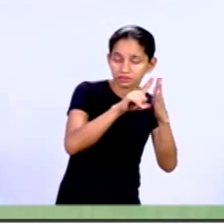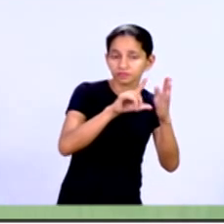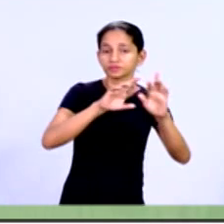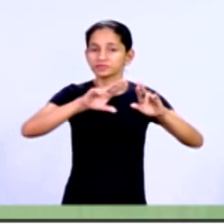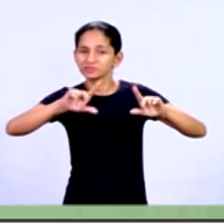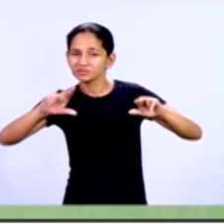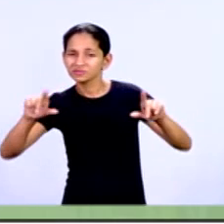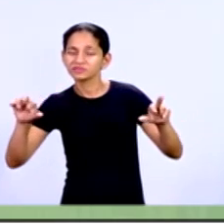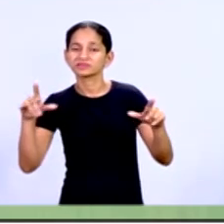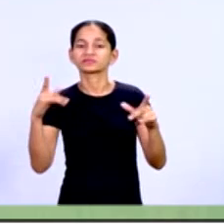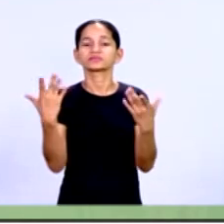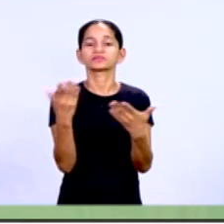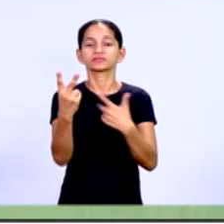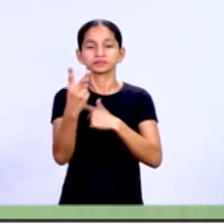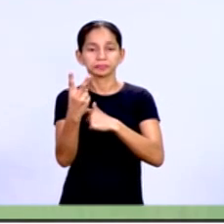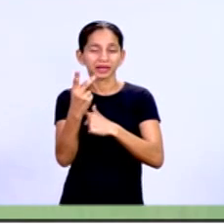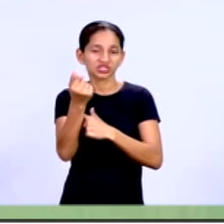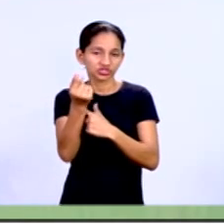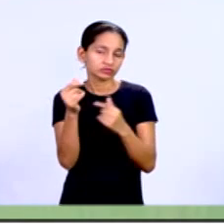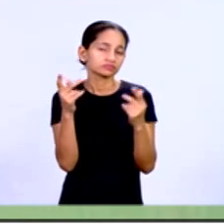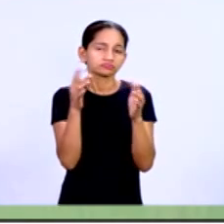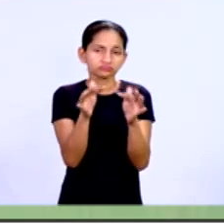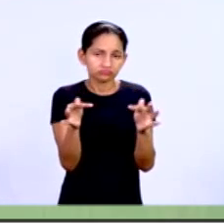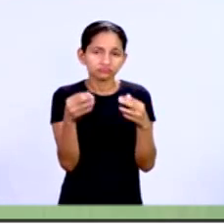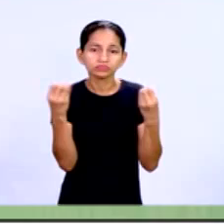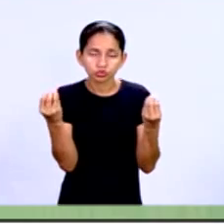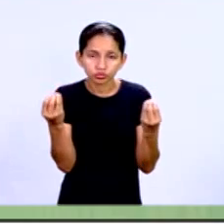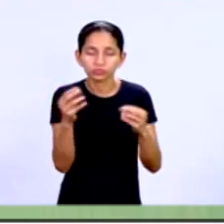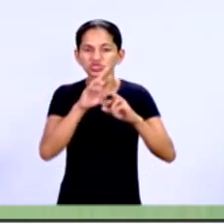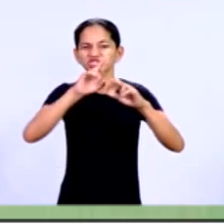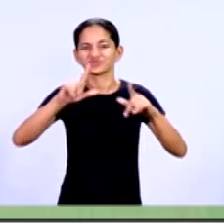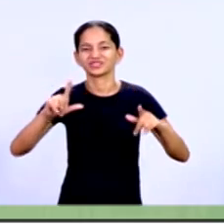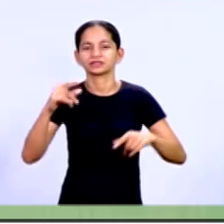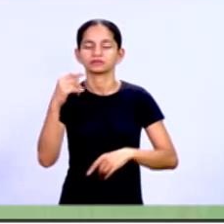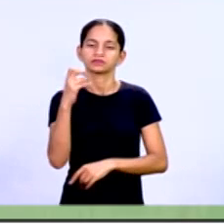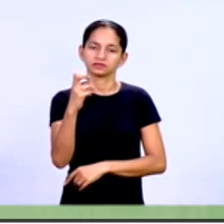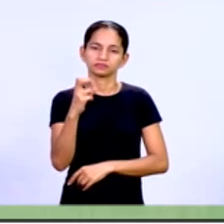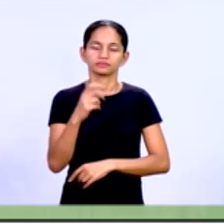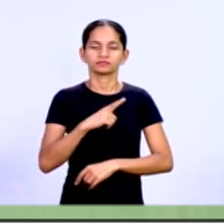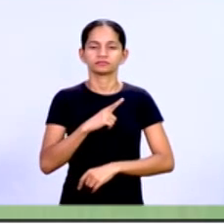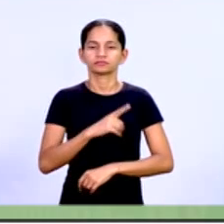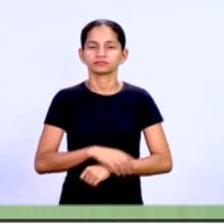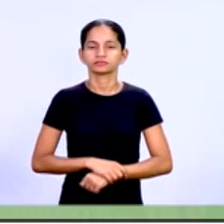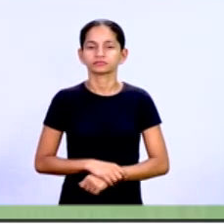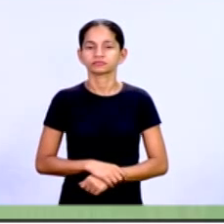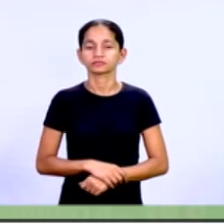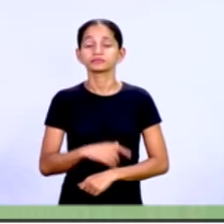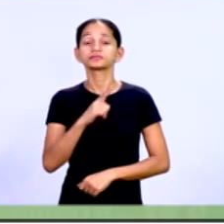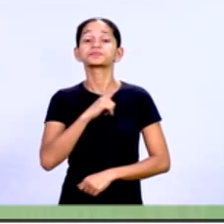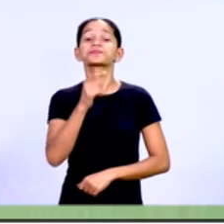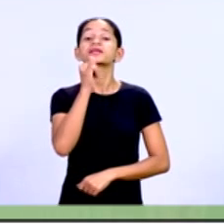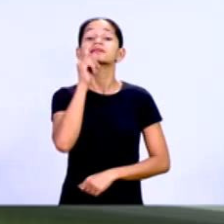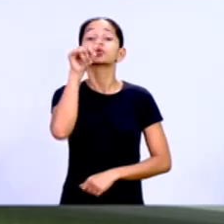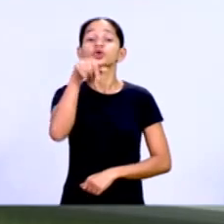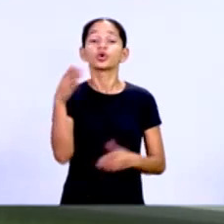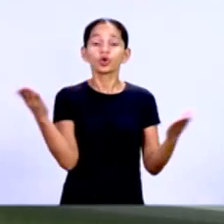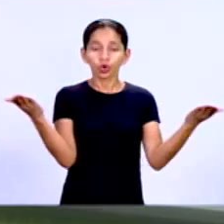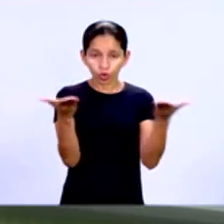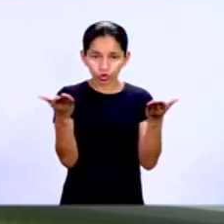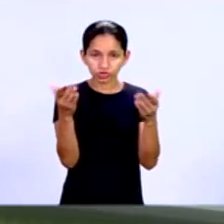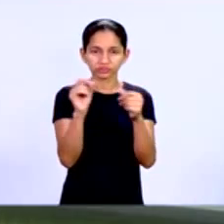e leasing. E conhecer a estrutura do sistema financeiro nacional. Evidentemente, hoje vamos fazer